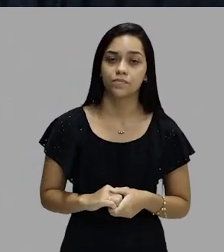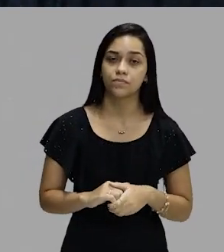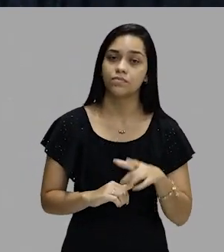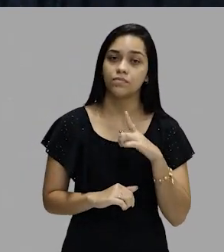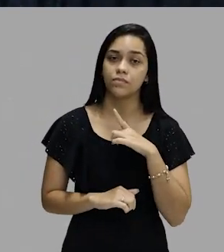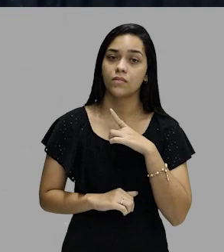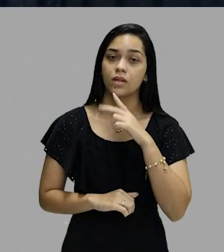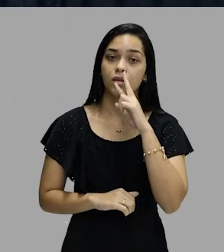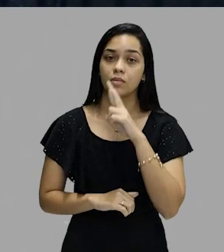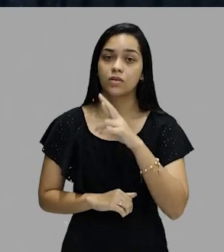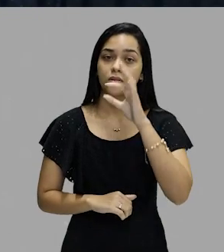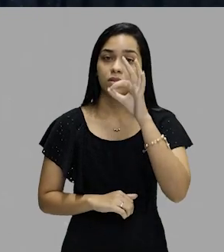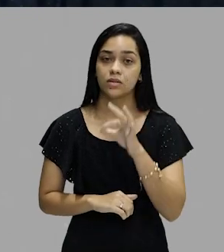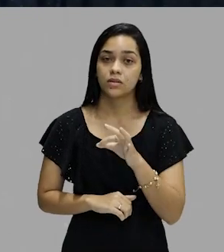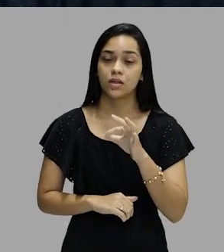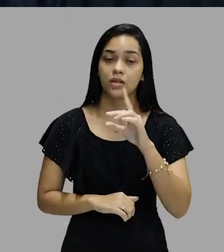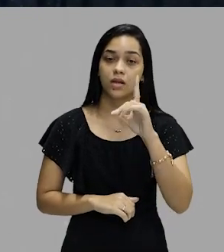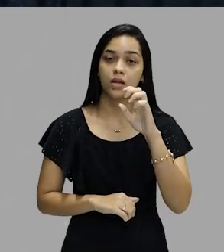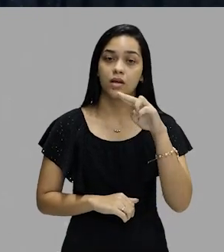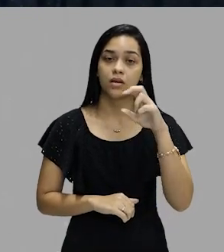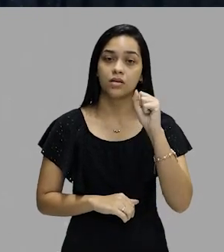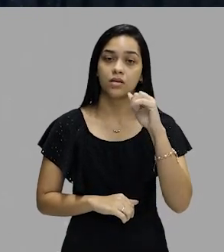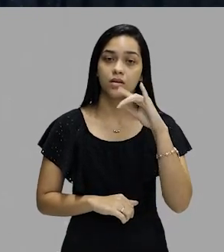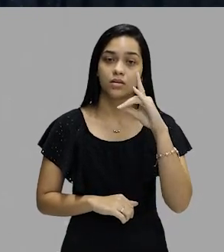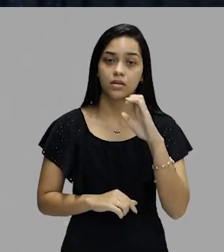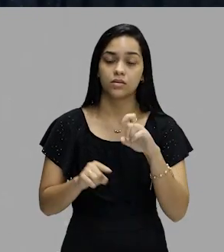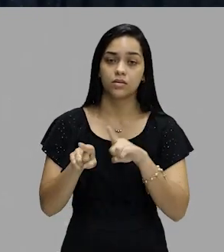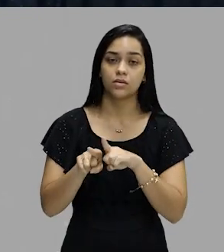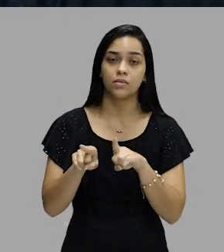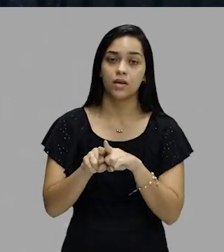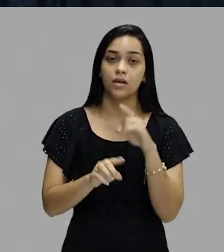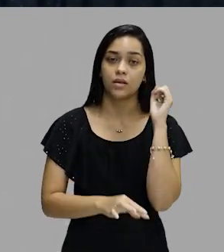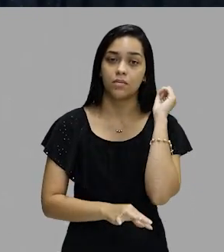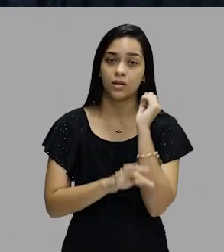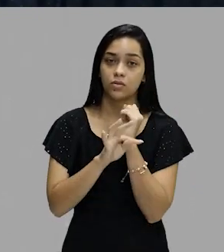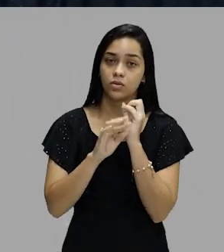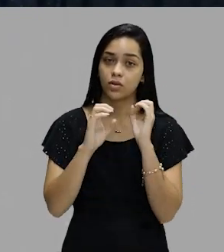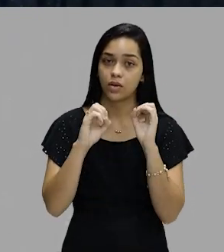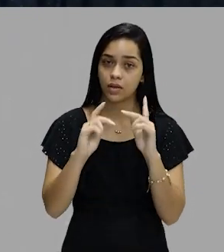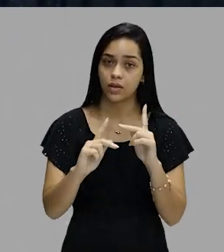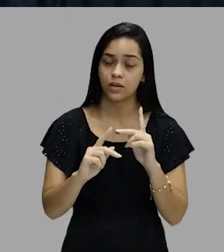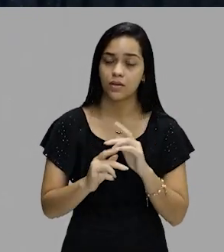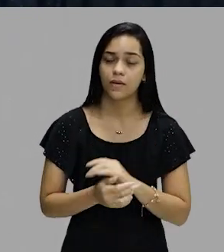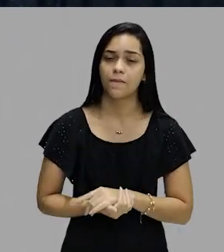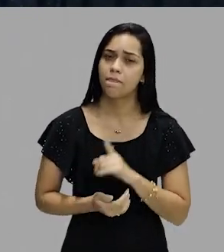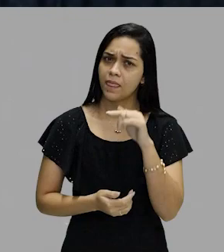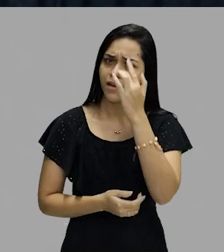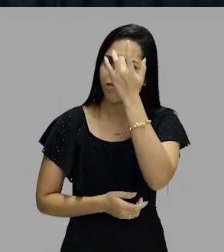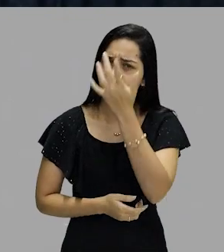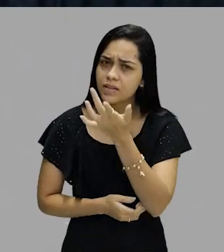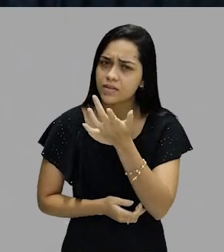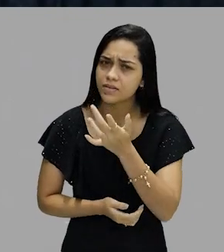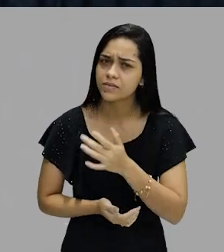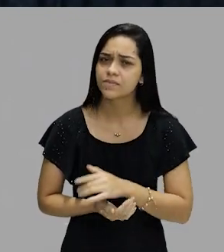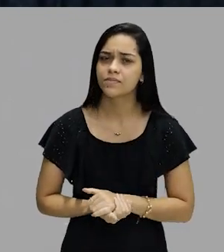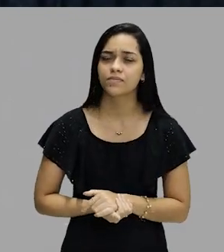Então, resposta correta, densidade e temperatura de ebulição. Ok? Viram como é fácil?